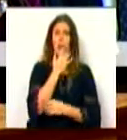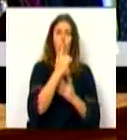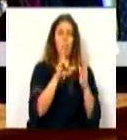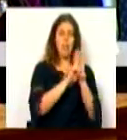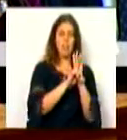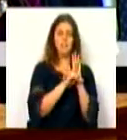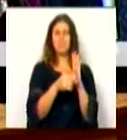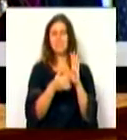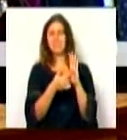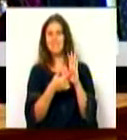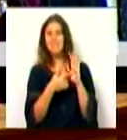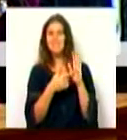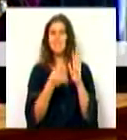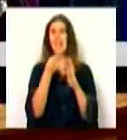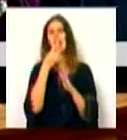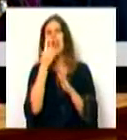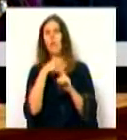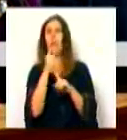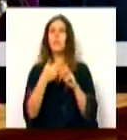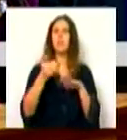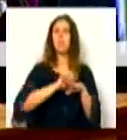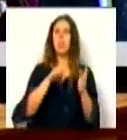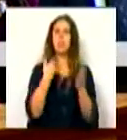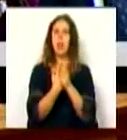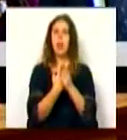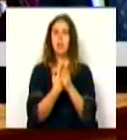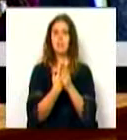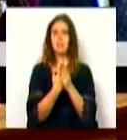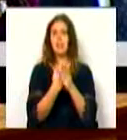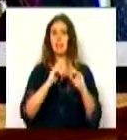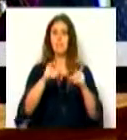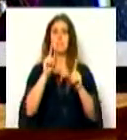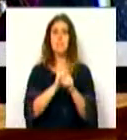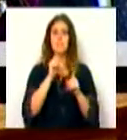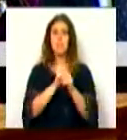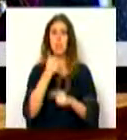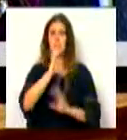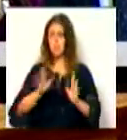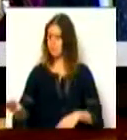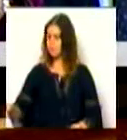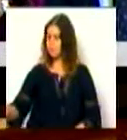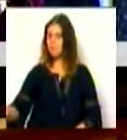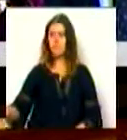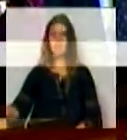lei é pôr um ano em cima dessas mesmas transferências. Disse.